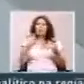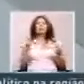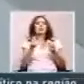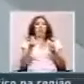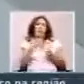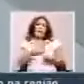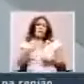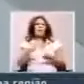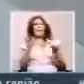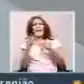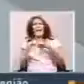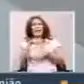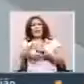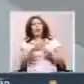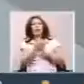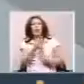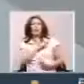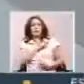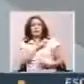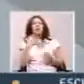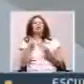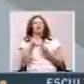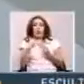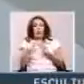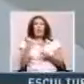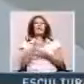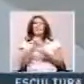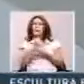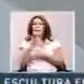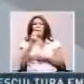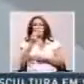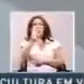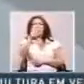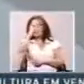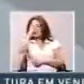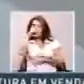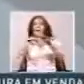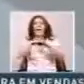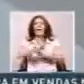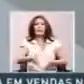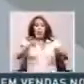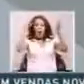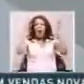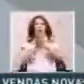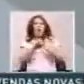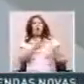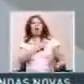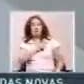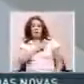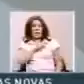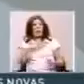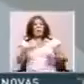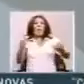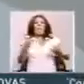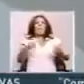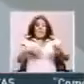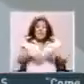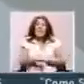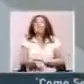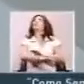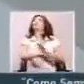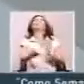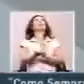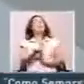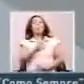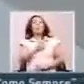desde a integração na faculdade, os jovens trabalham muito para entrar nas faculdades e de facto verem-se dentro de